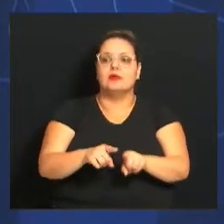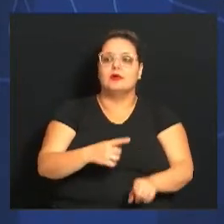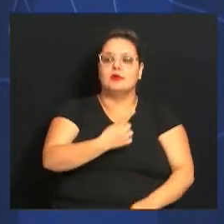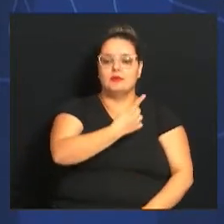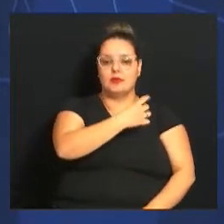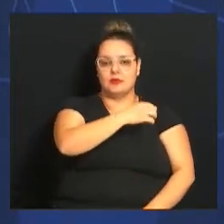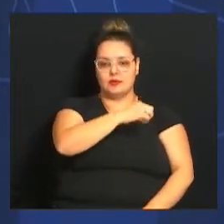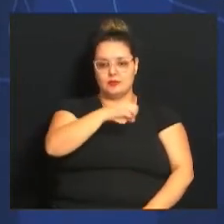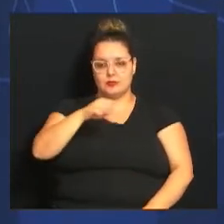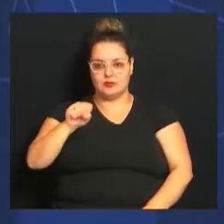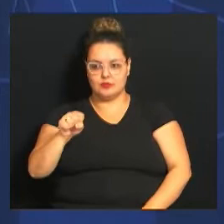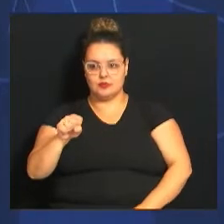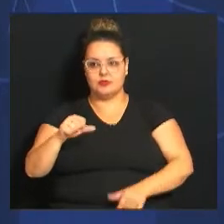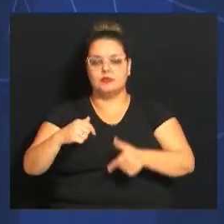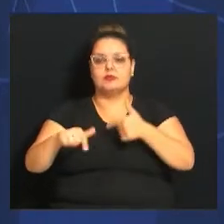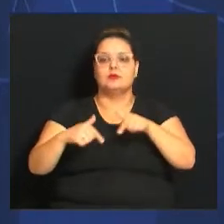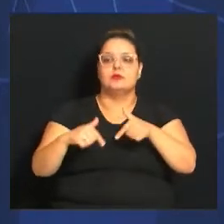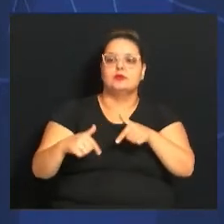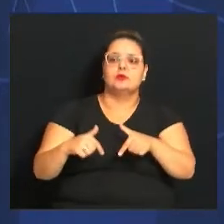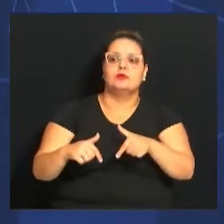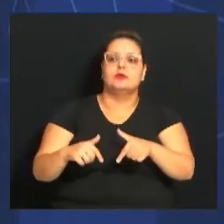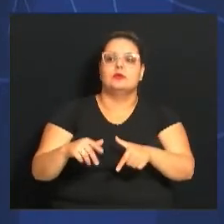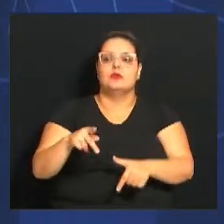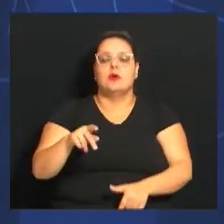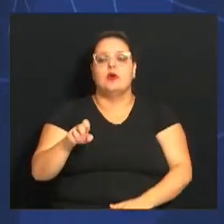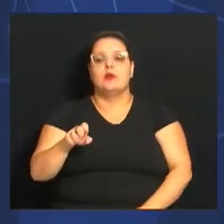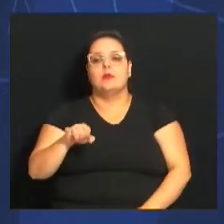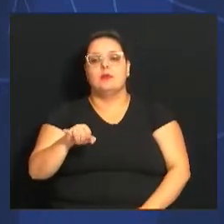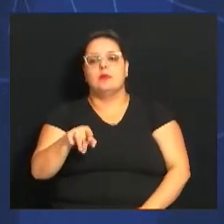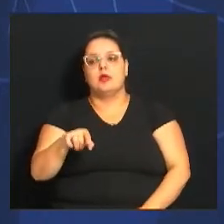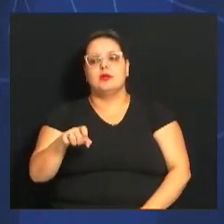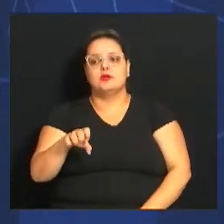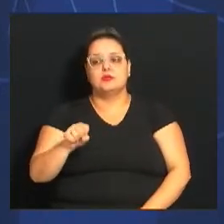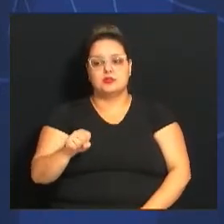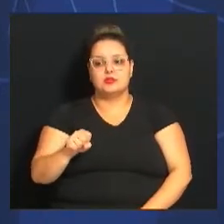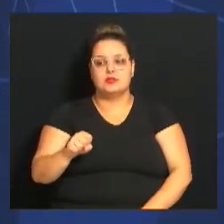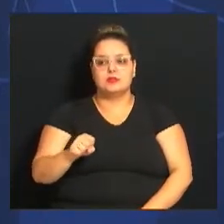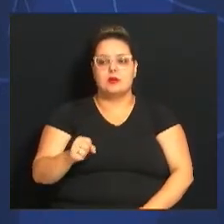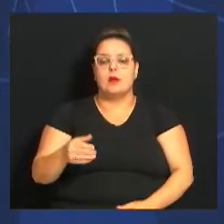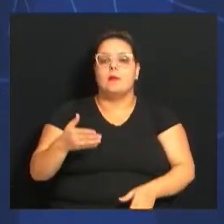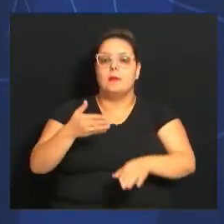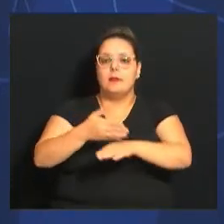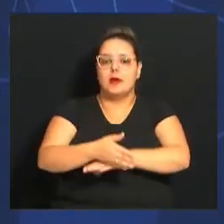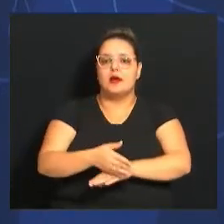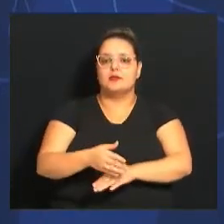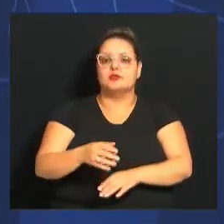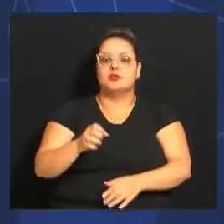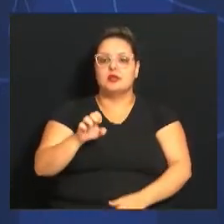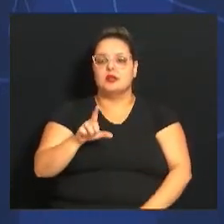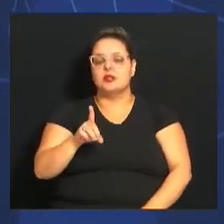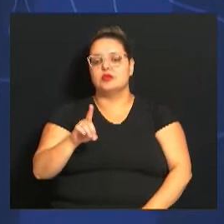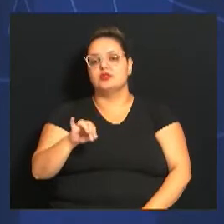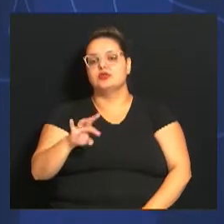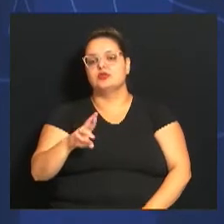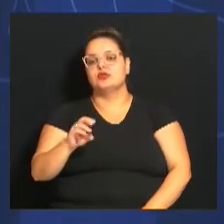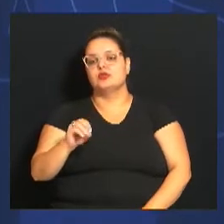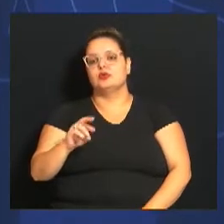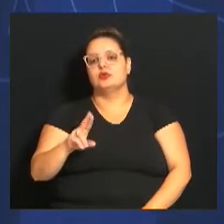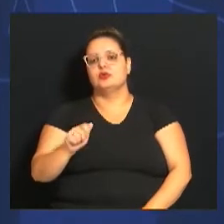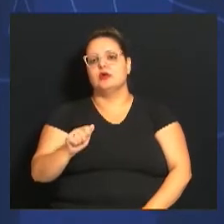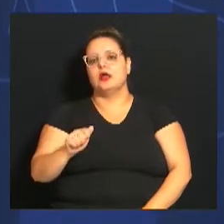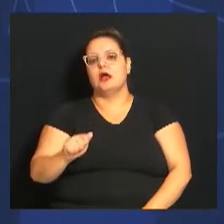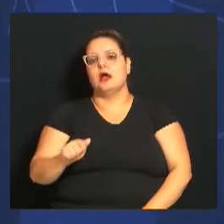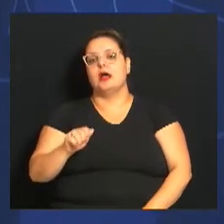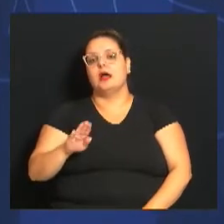você trabalhou na Editora Peixes, uma empresa à parte do Grupo Abril, foi responsável pelo lançamento de todas